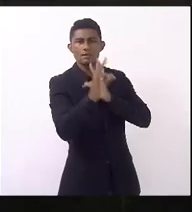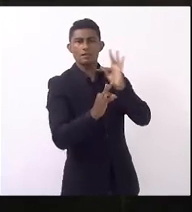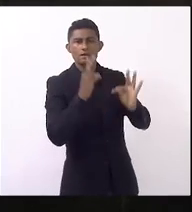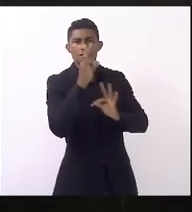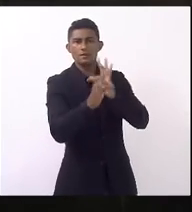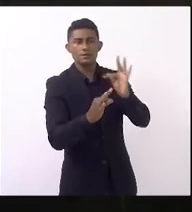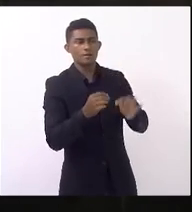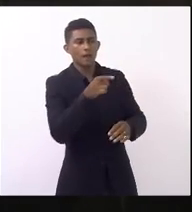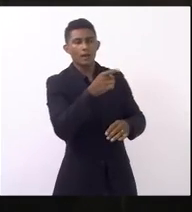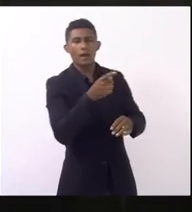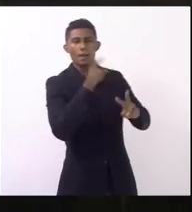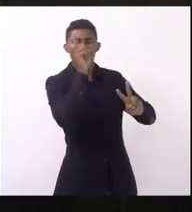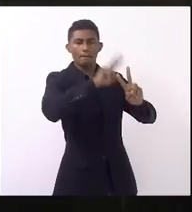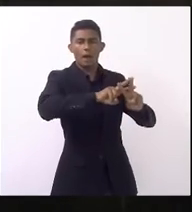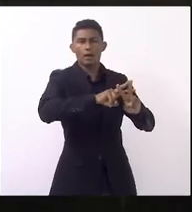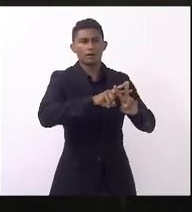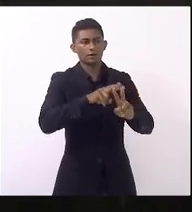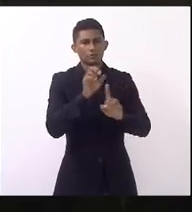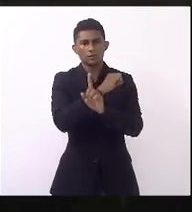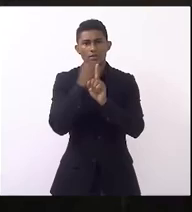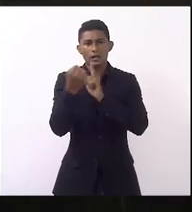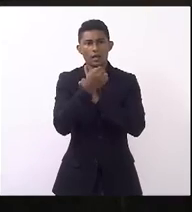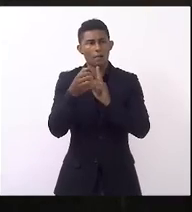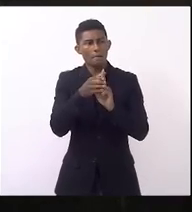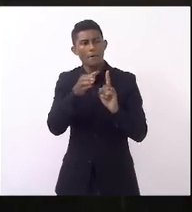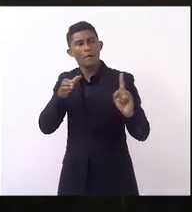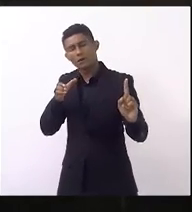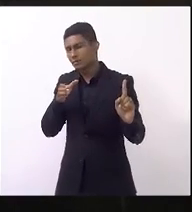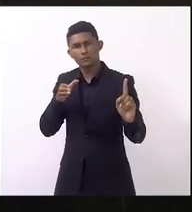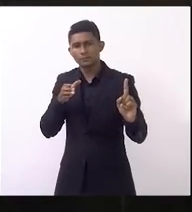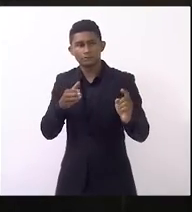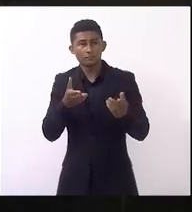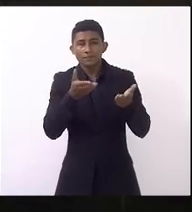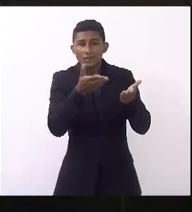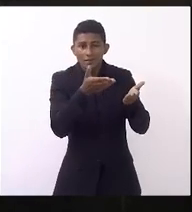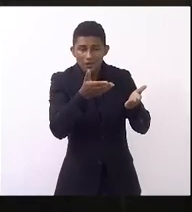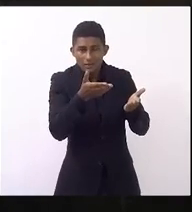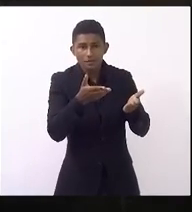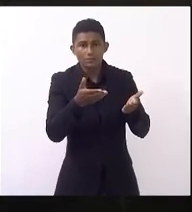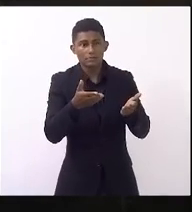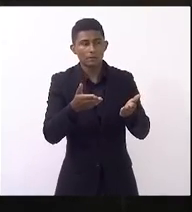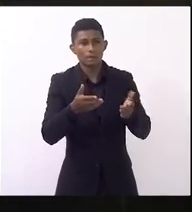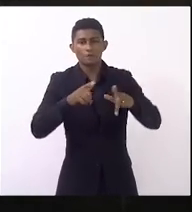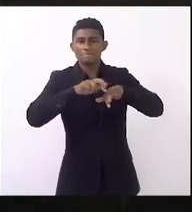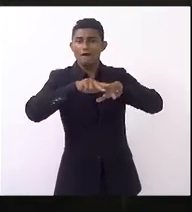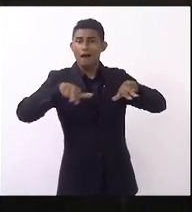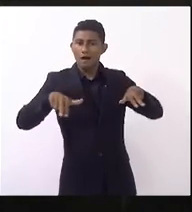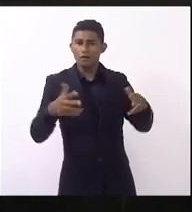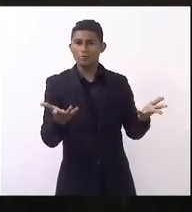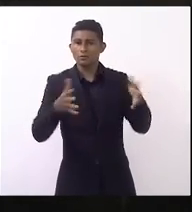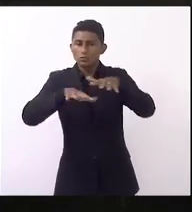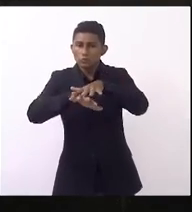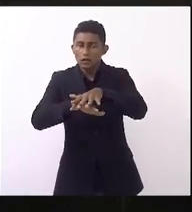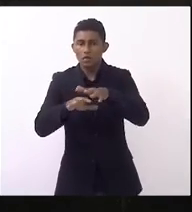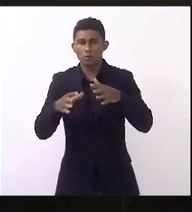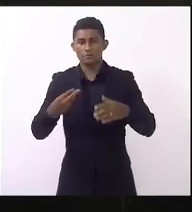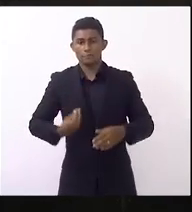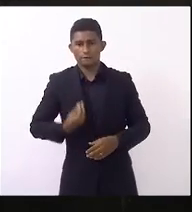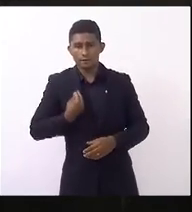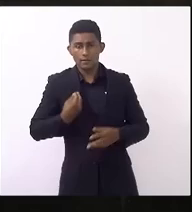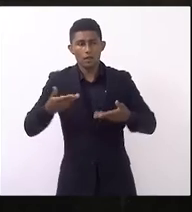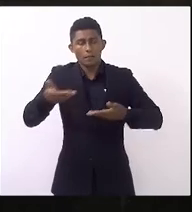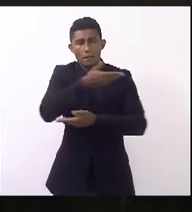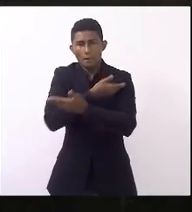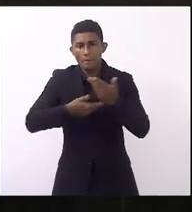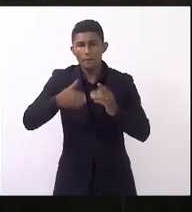um presidiário segregado da sociedade, mas possa ter mecanismos e dispositivos de inclusão, de convivência, de interação com a sociedade